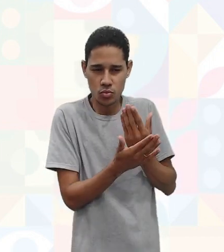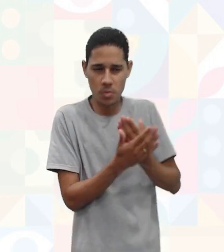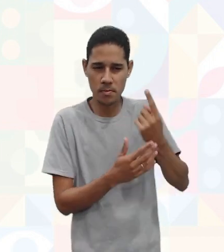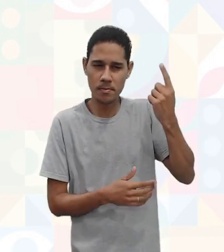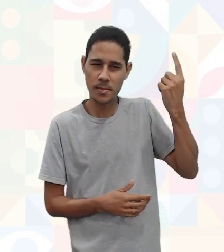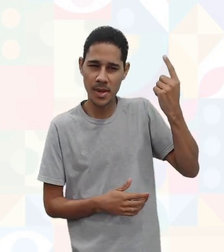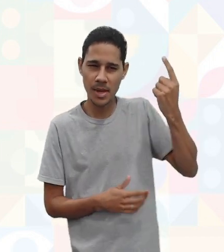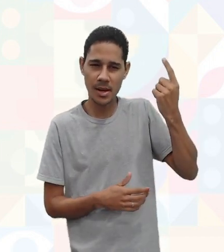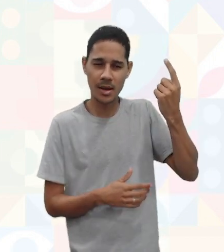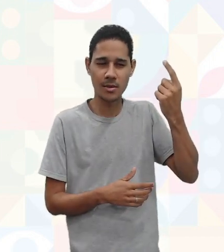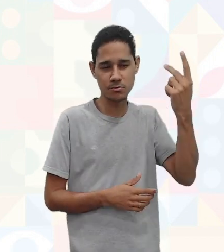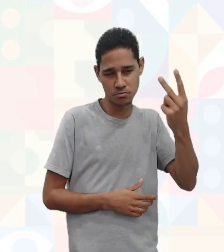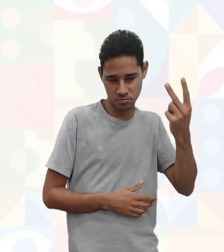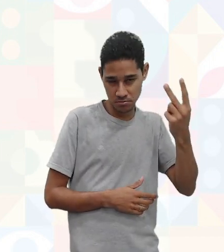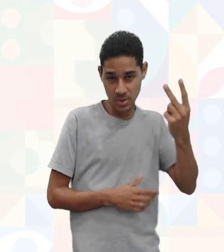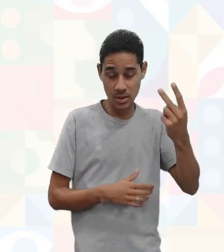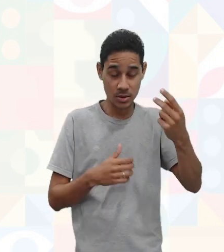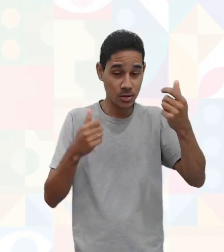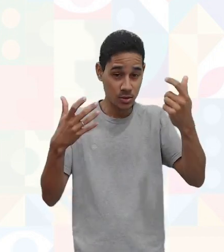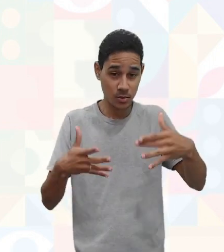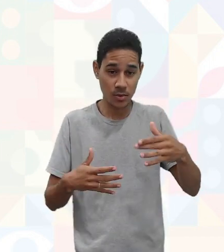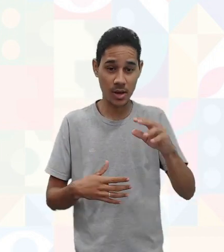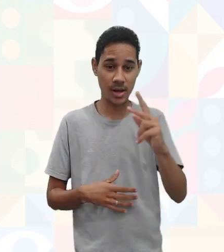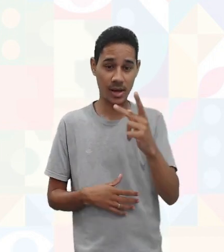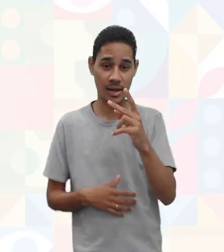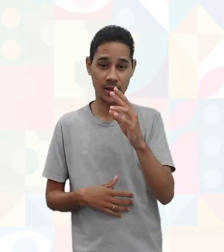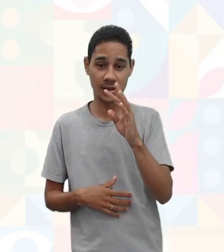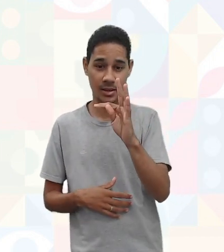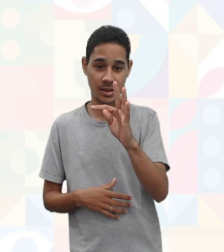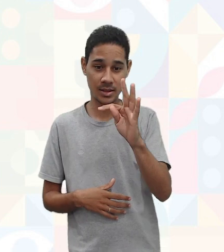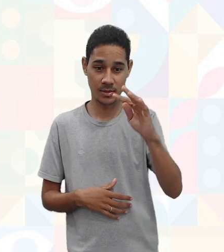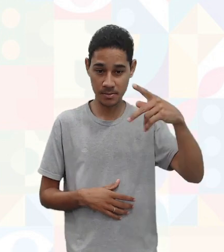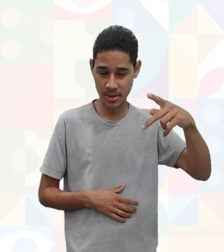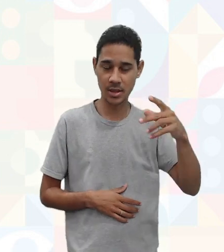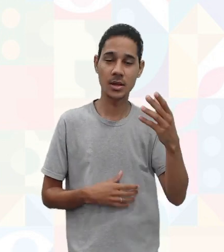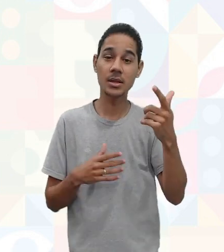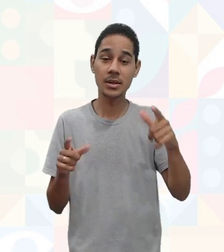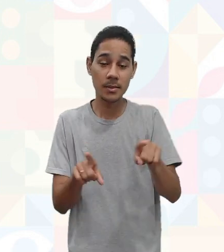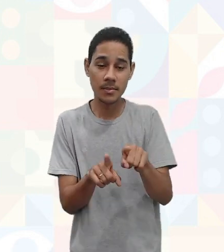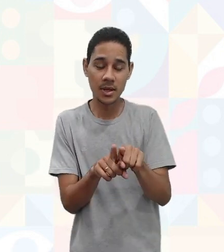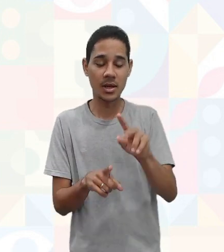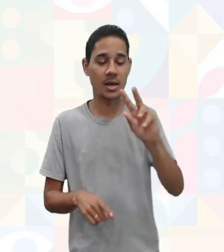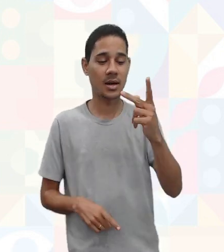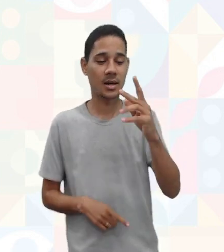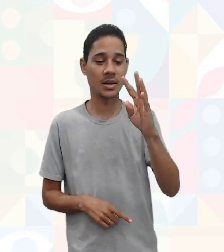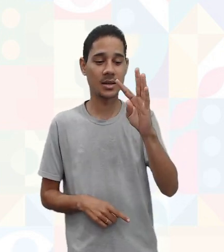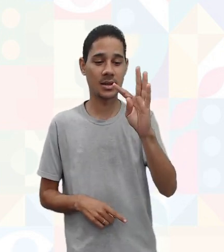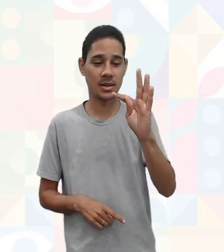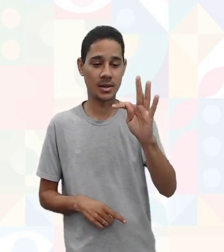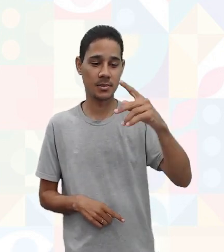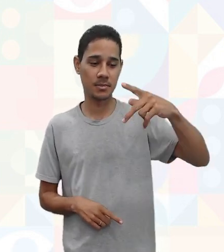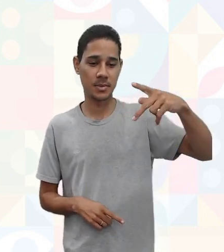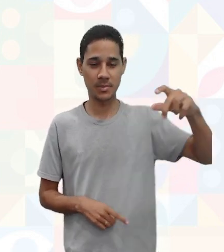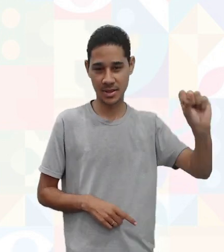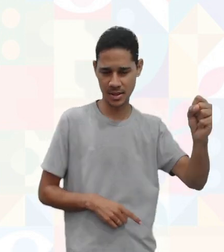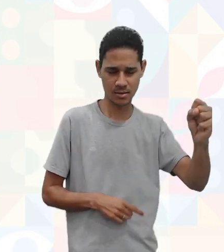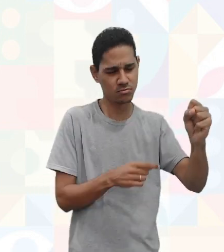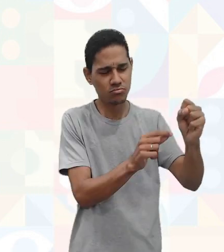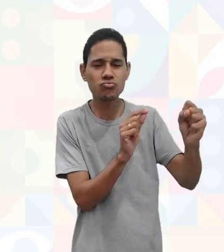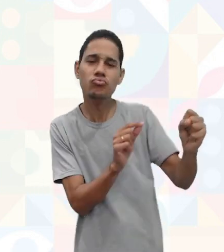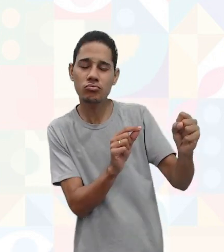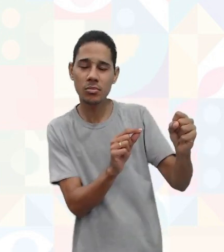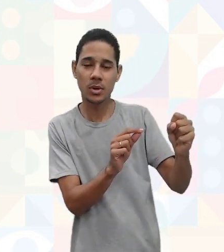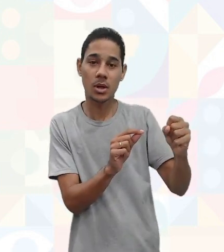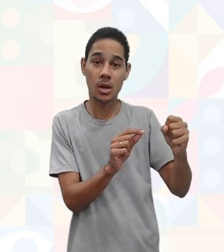agora, sobre os protocolos HTTP e HTTPS. Esses protocolos, na verdade, são